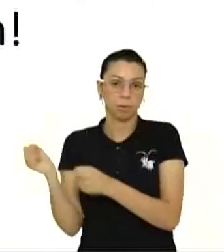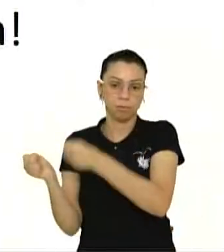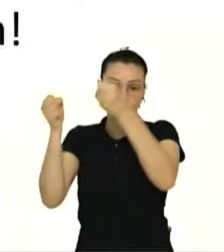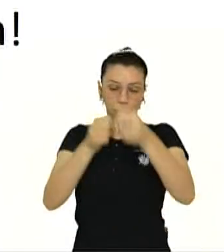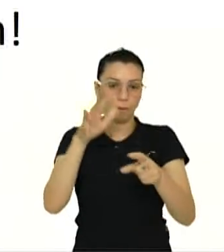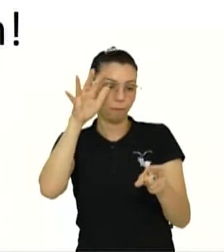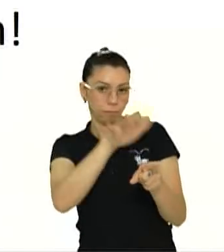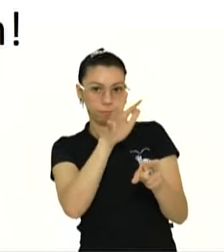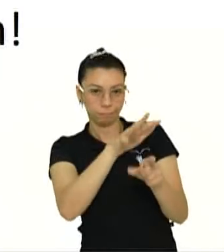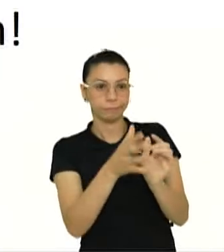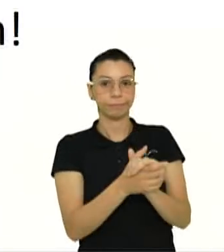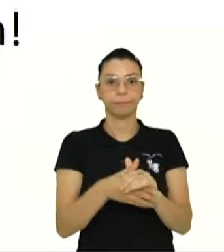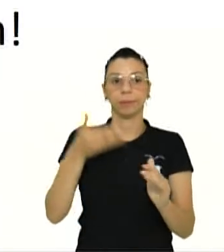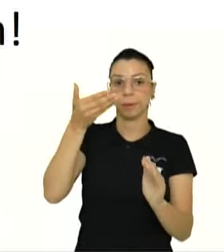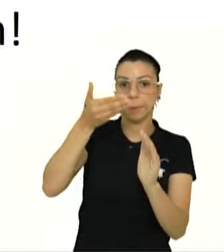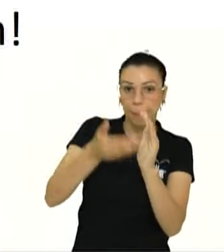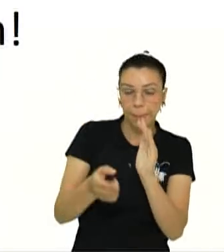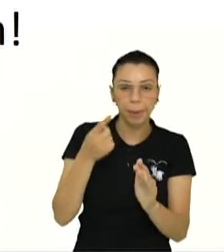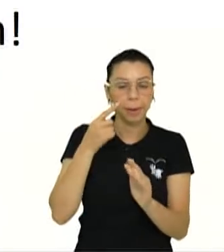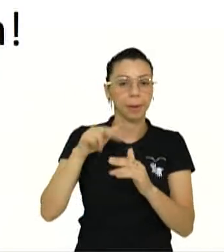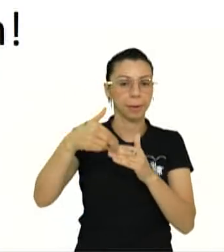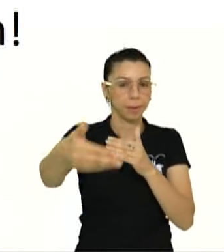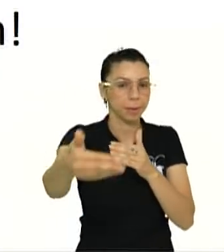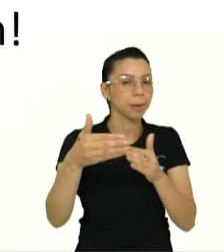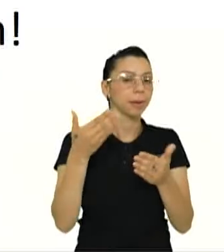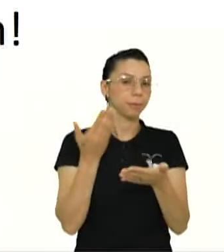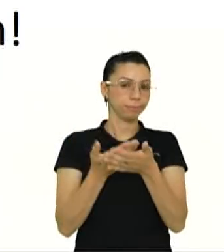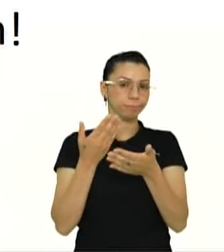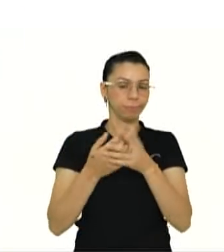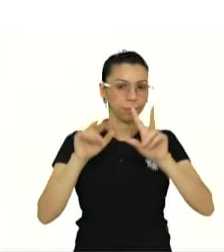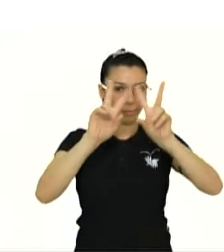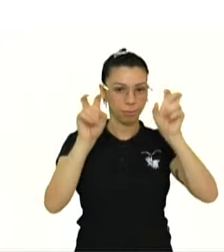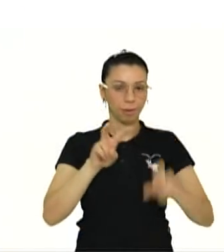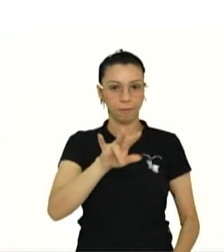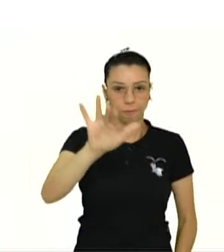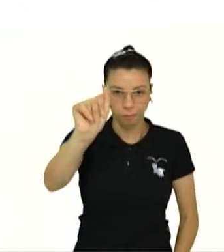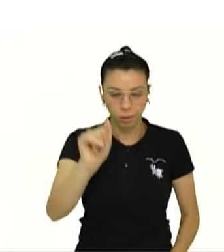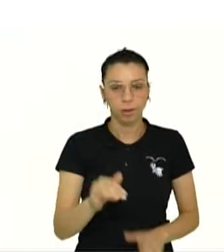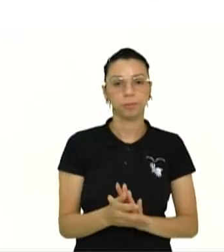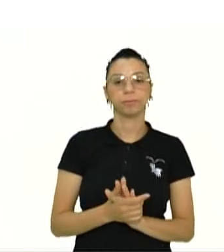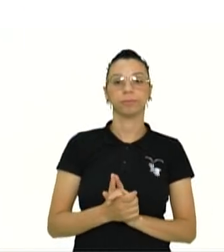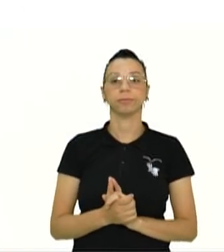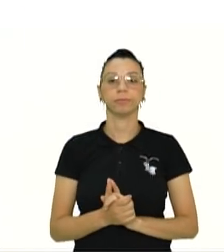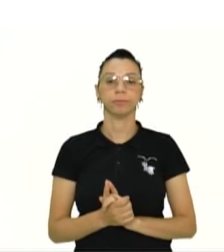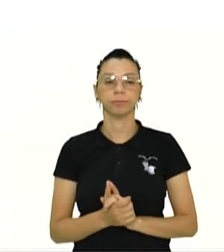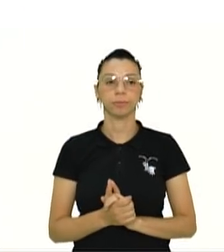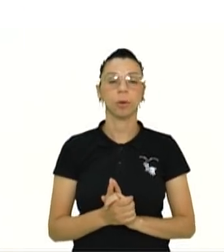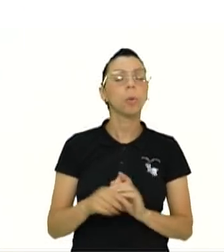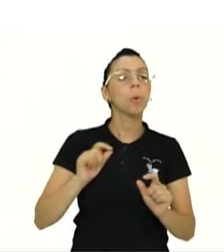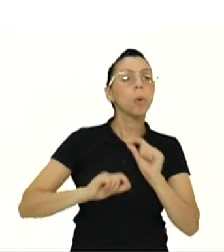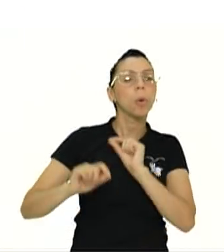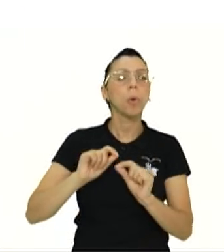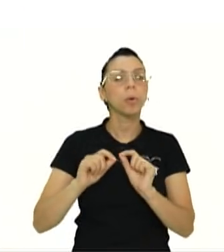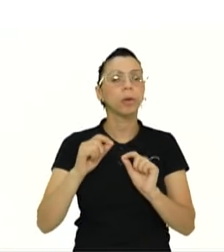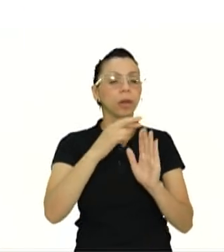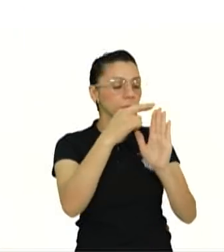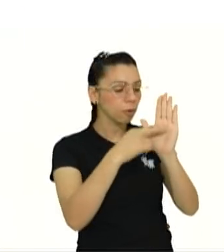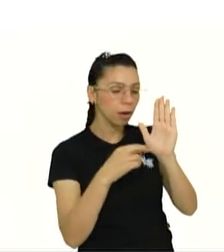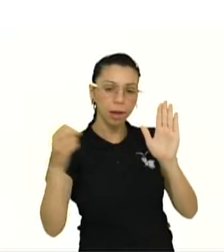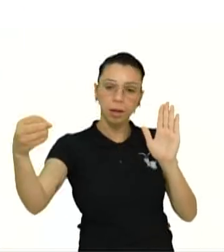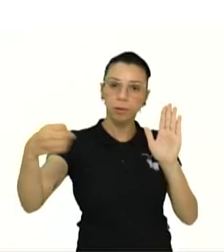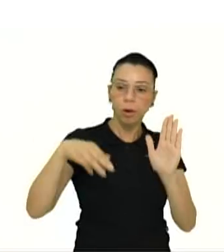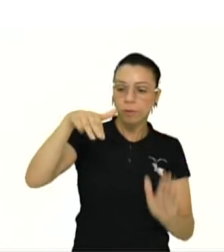influência. Não percam, esse é um assunto para as próximas aulas do Império Romano. O que foi a reforma do Mário?